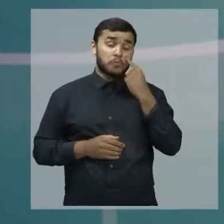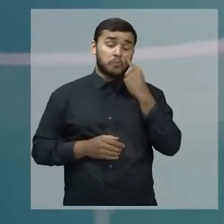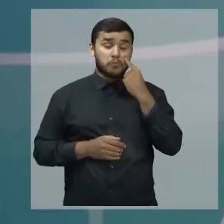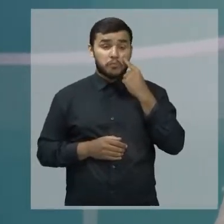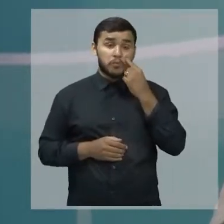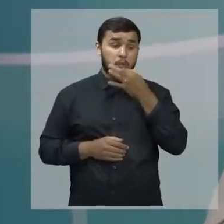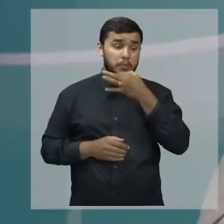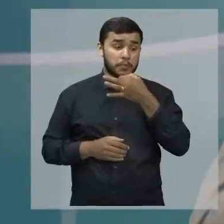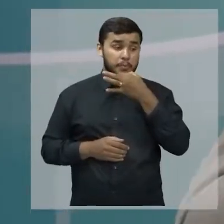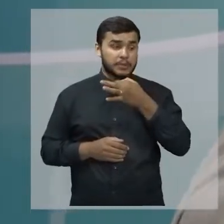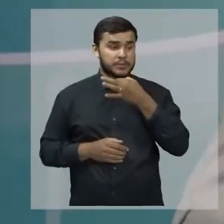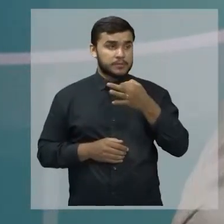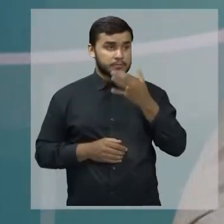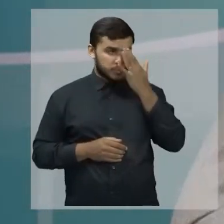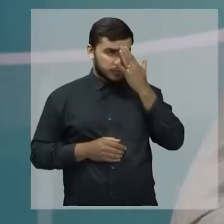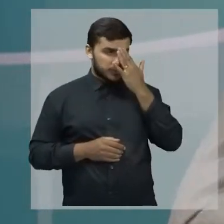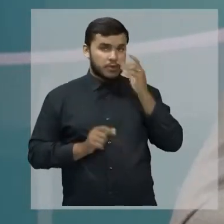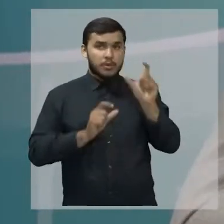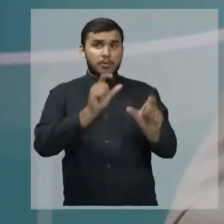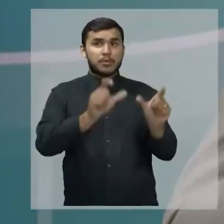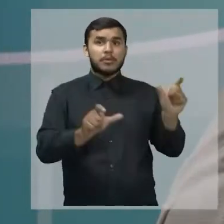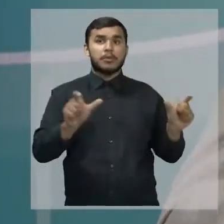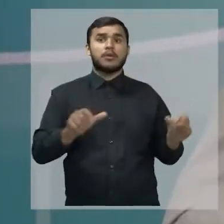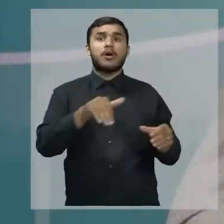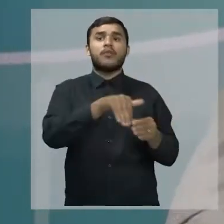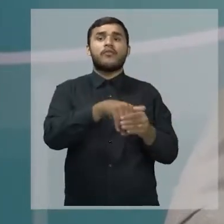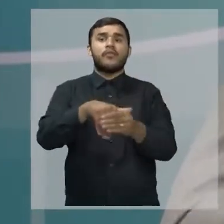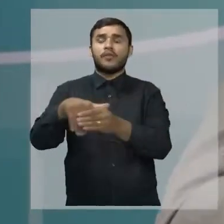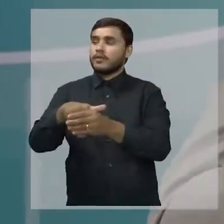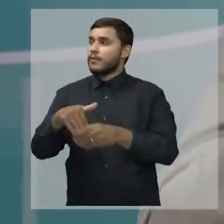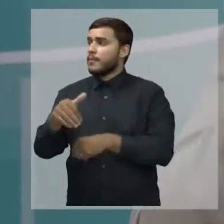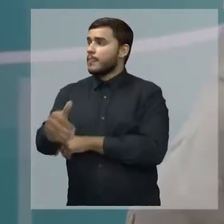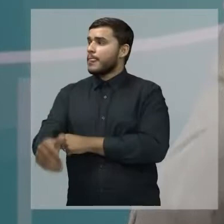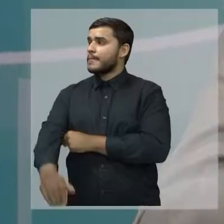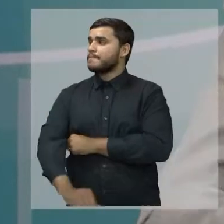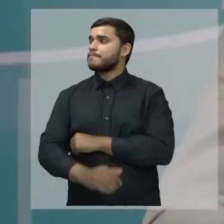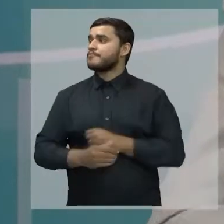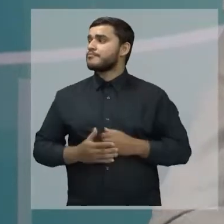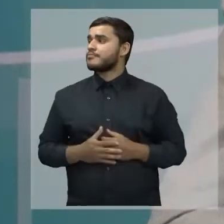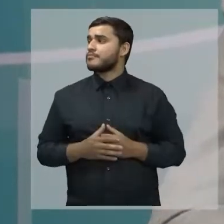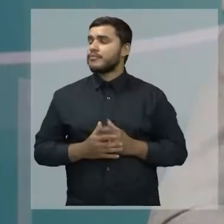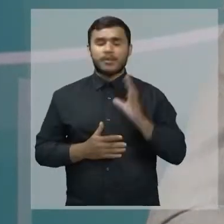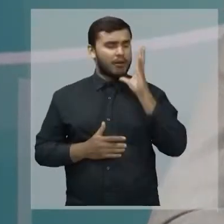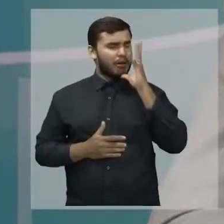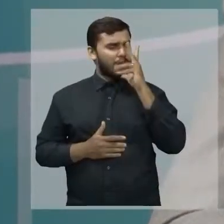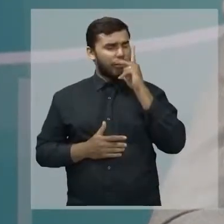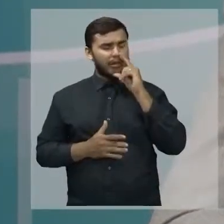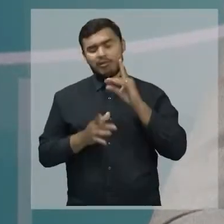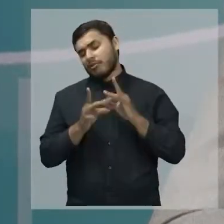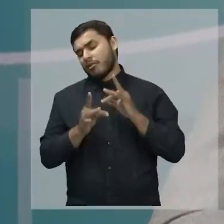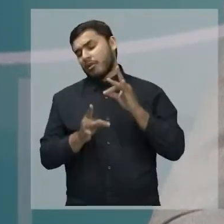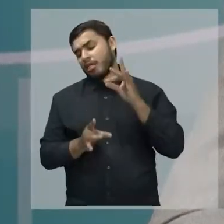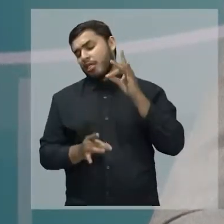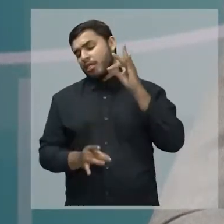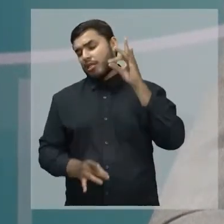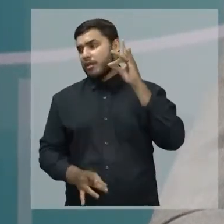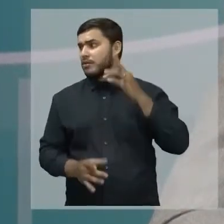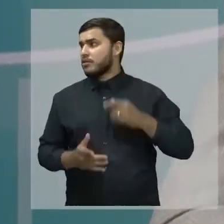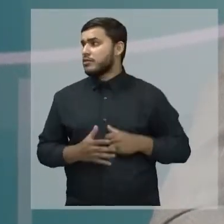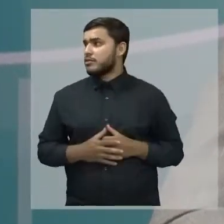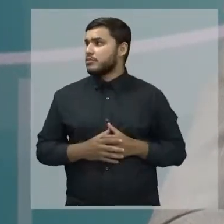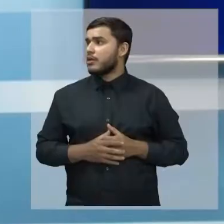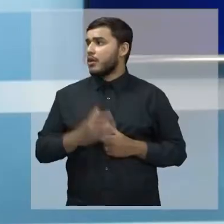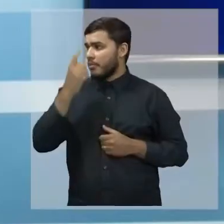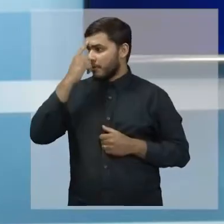comentando especificamente os votos, porque você vê na televisão... É outra coisa. E esses votos... Você precisa ler. Esse julgamento é um julgamento histórico.